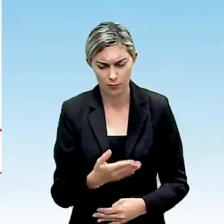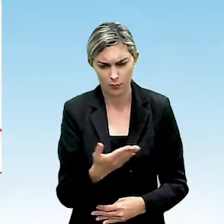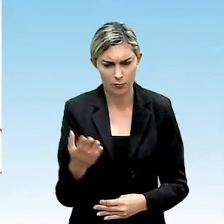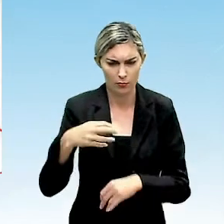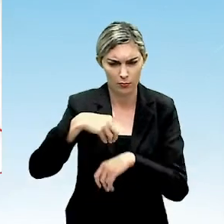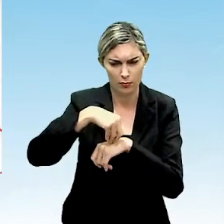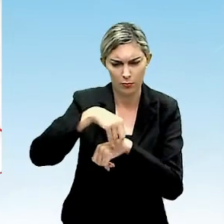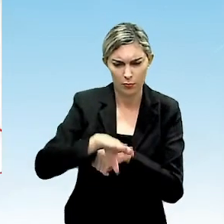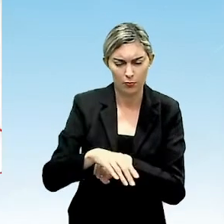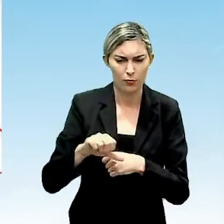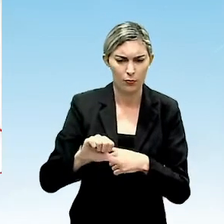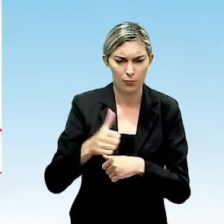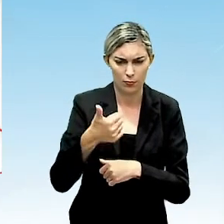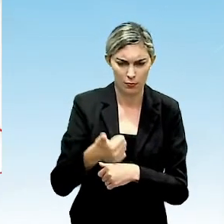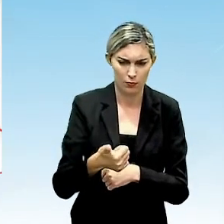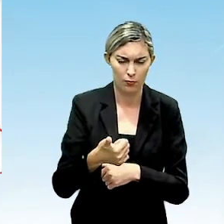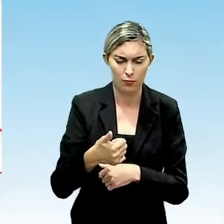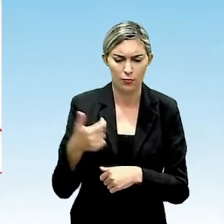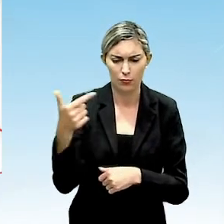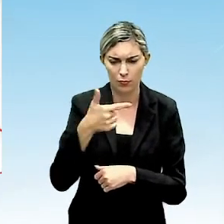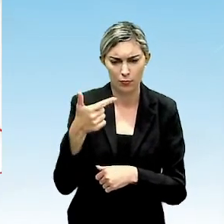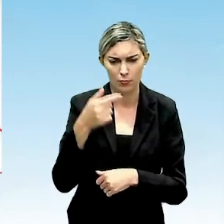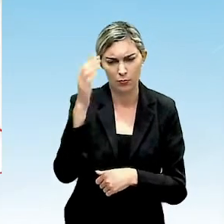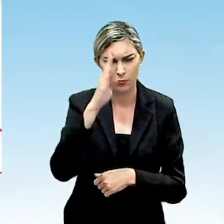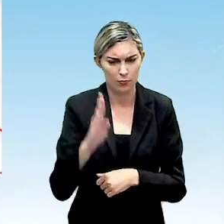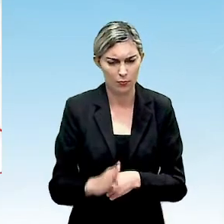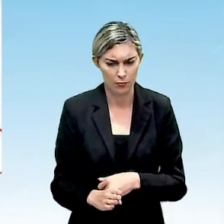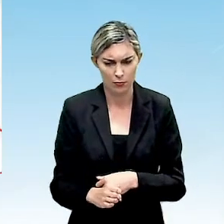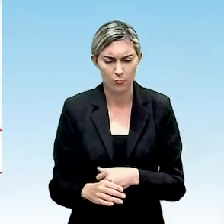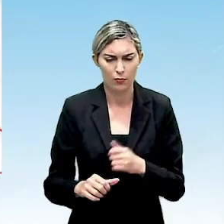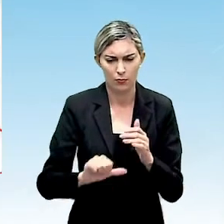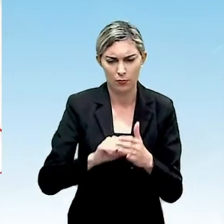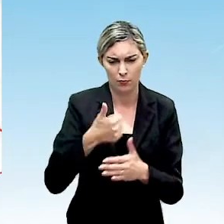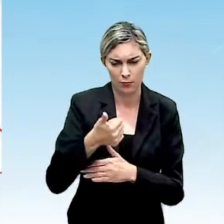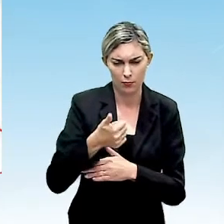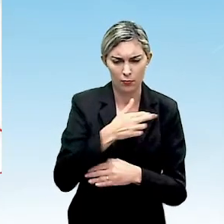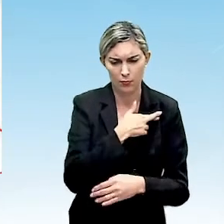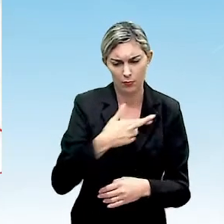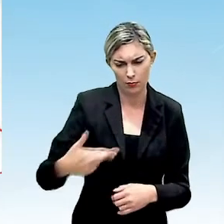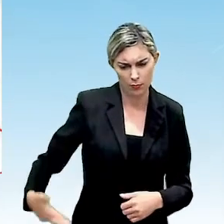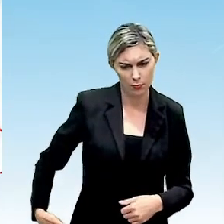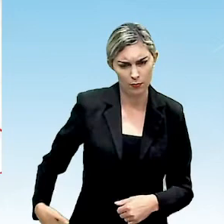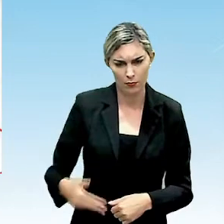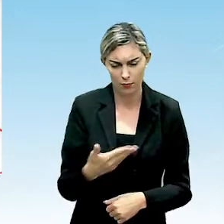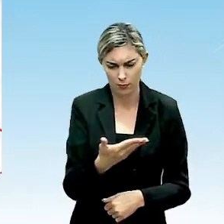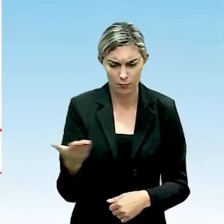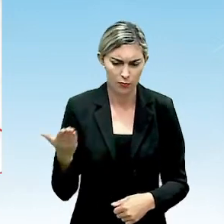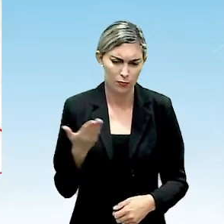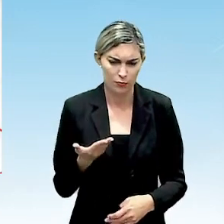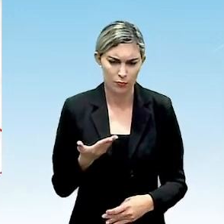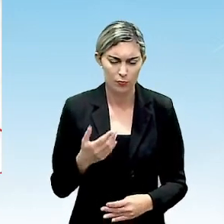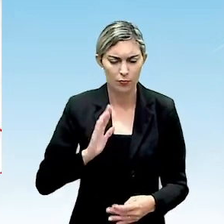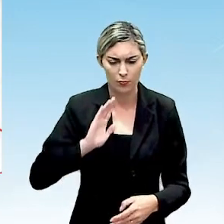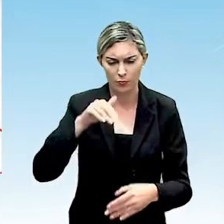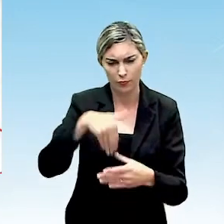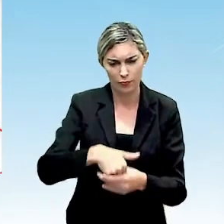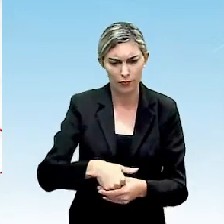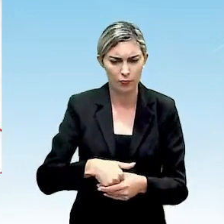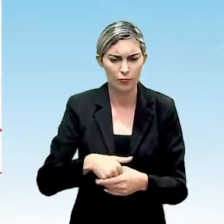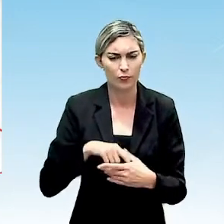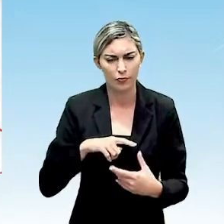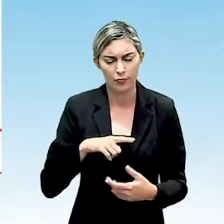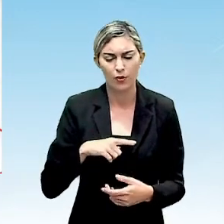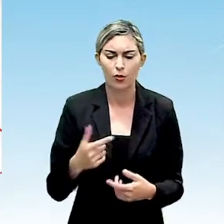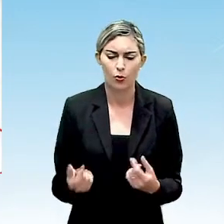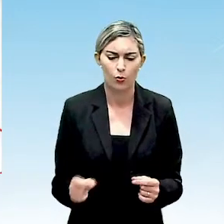colocar assim, primeira da República, segunda do Brasil. Nessa primeira da República, nessas aqui que a gente está falando, o voto é